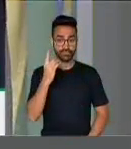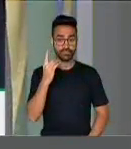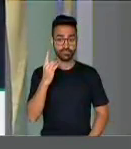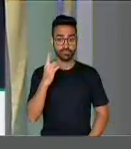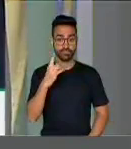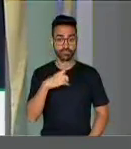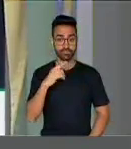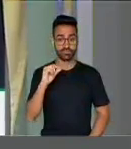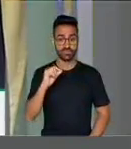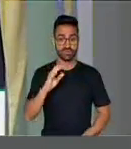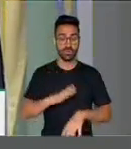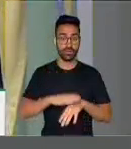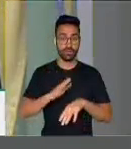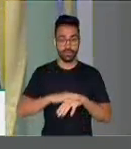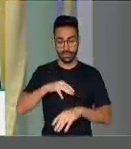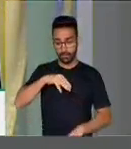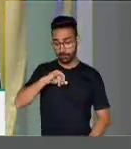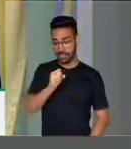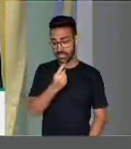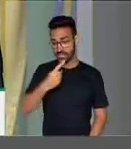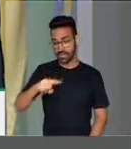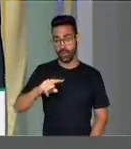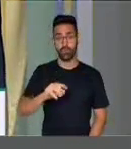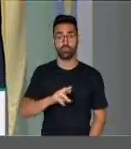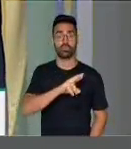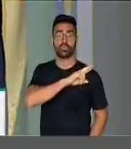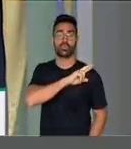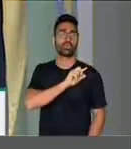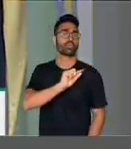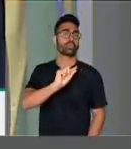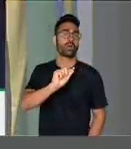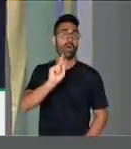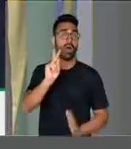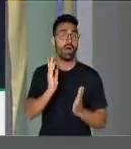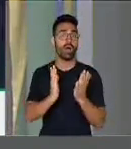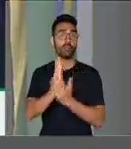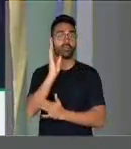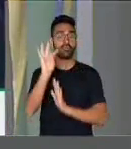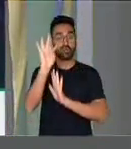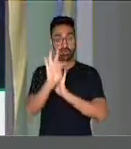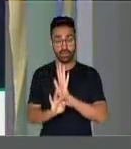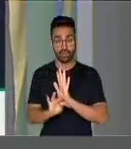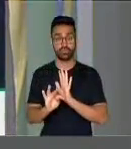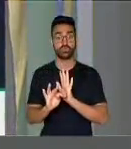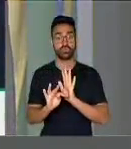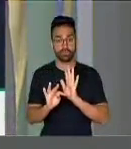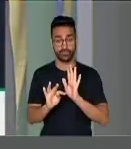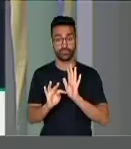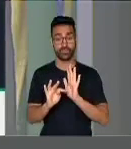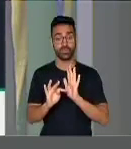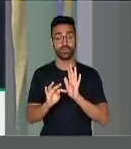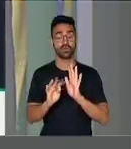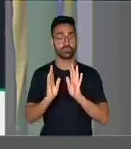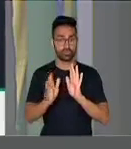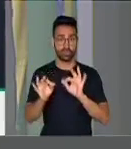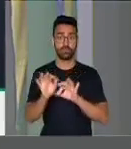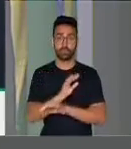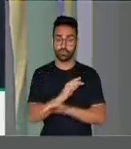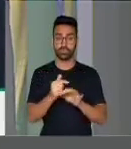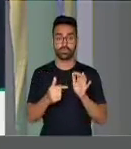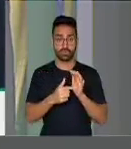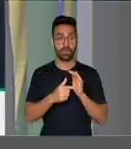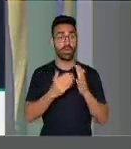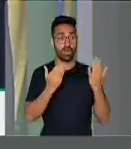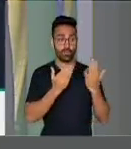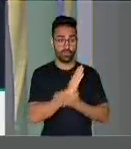uma grande missão a fazer ainda. Aprovar o texto constitucional nosso, que está pronto, aprová-lo